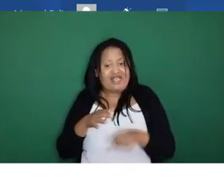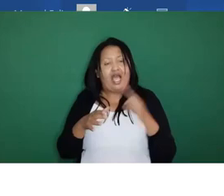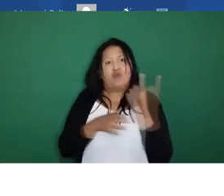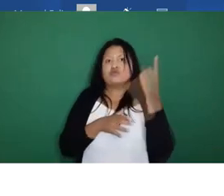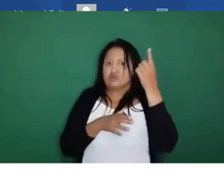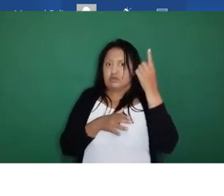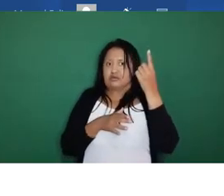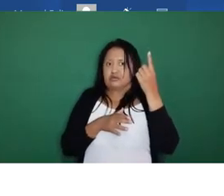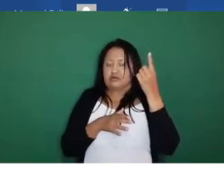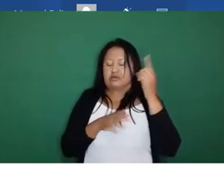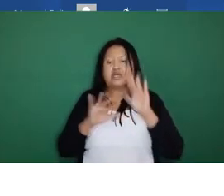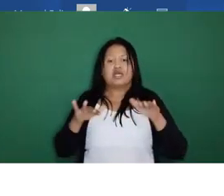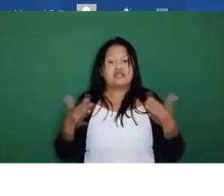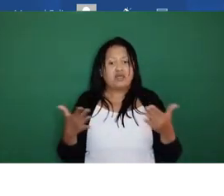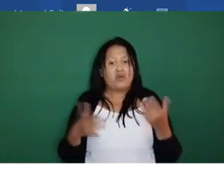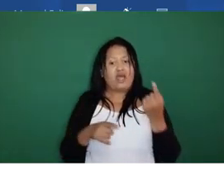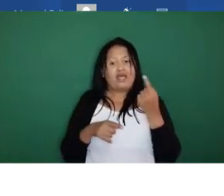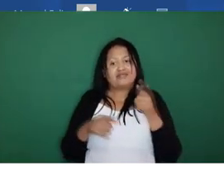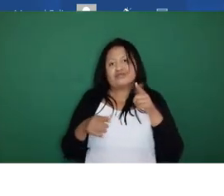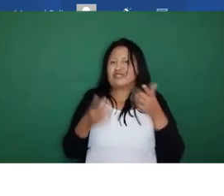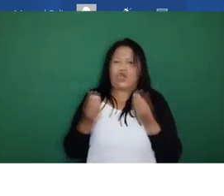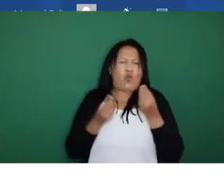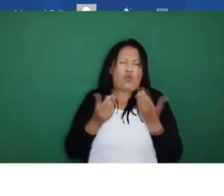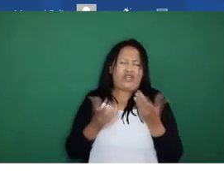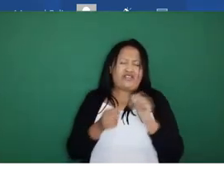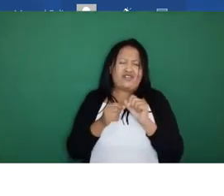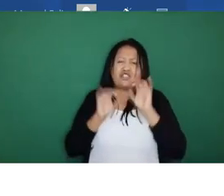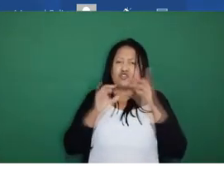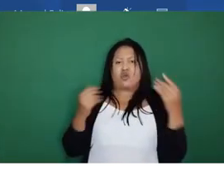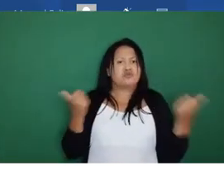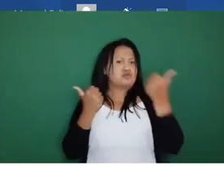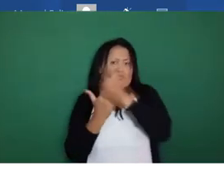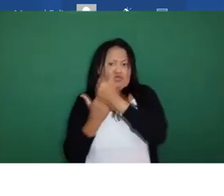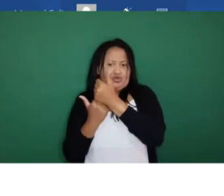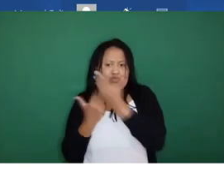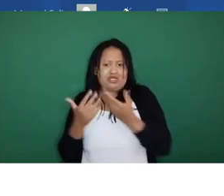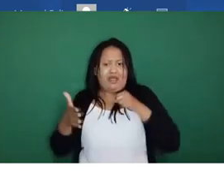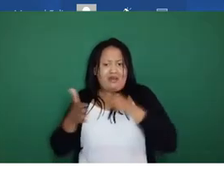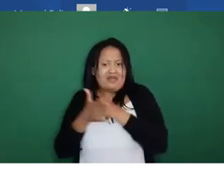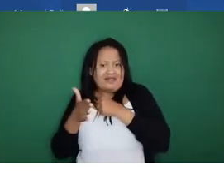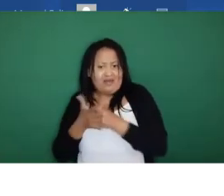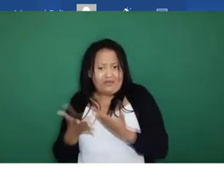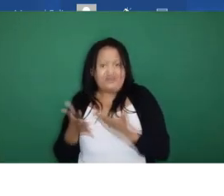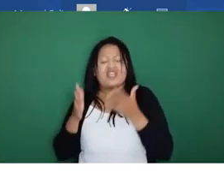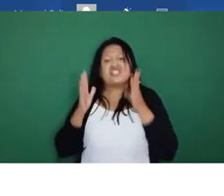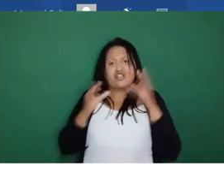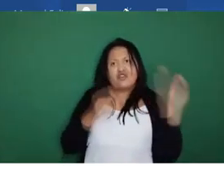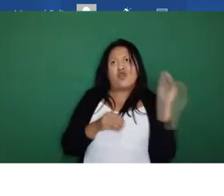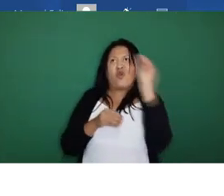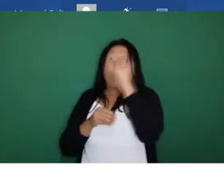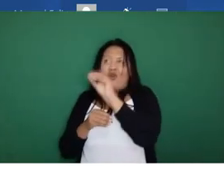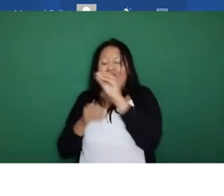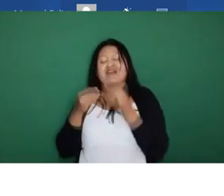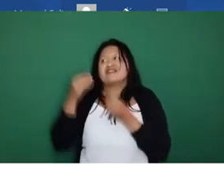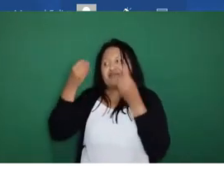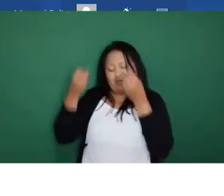então aqui não tem muito o que fazer né A gente só vai substituir a pressão atmosférica já foi colocada aqui como eu disse